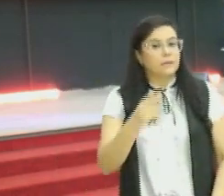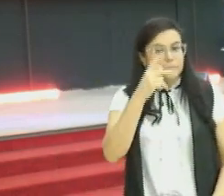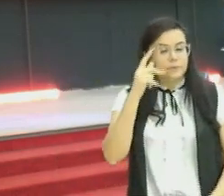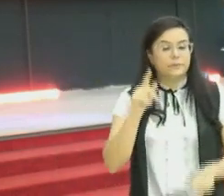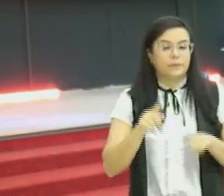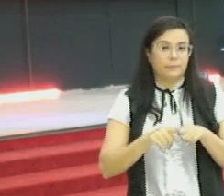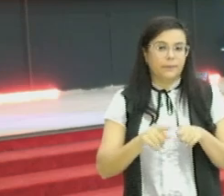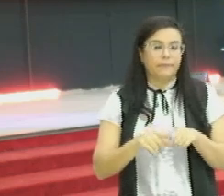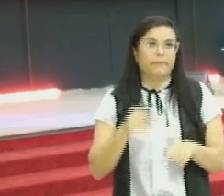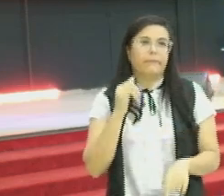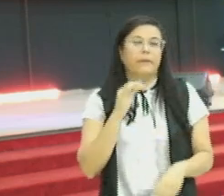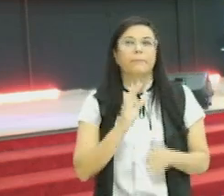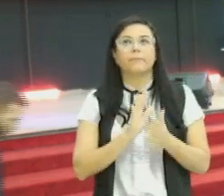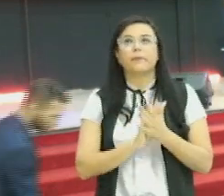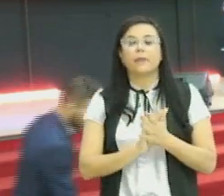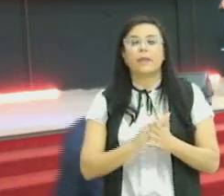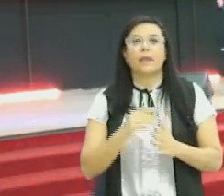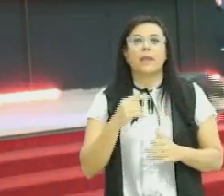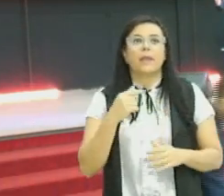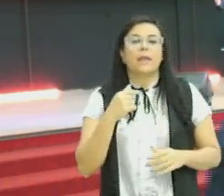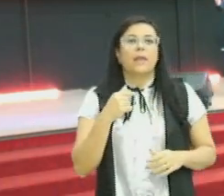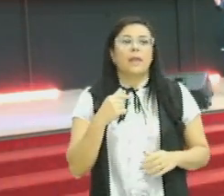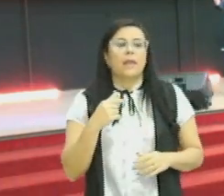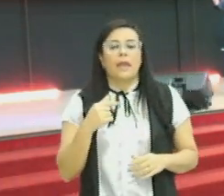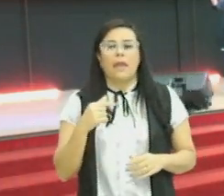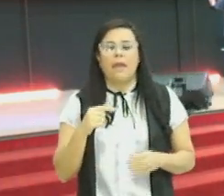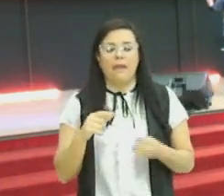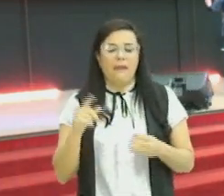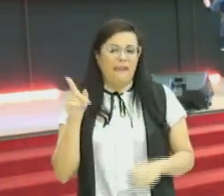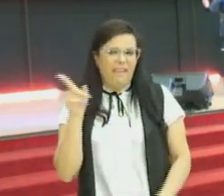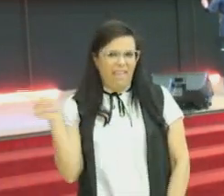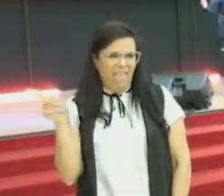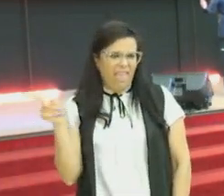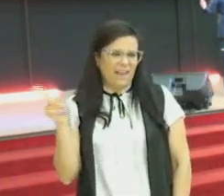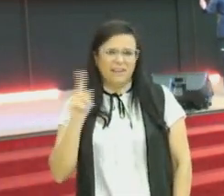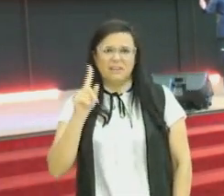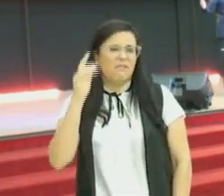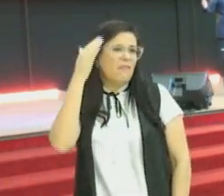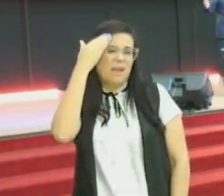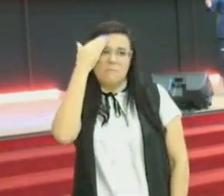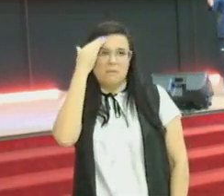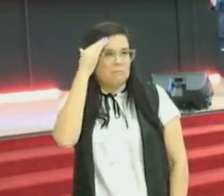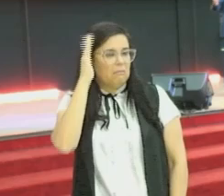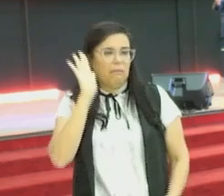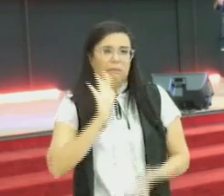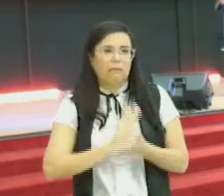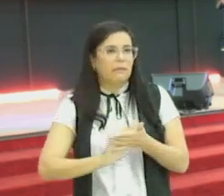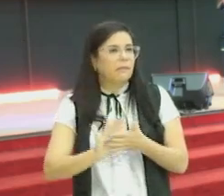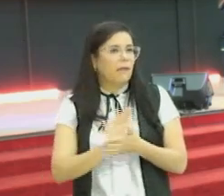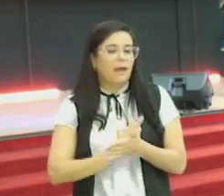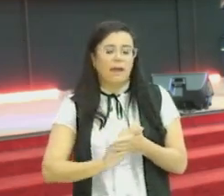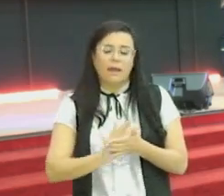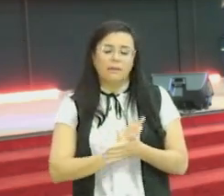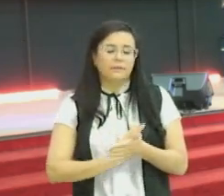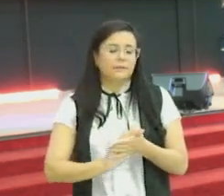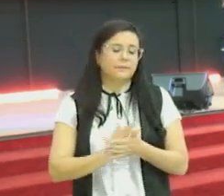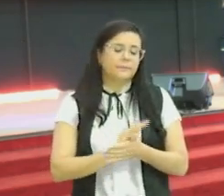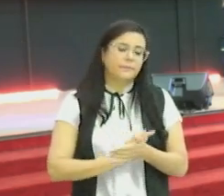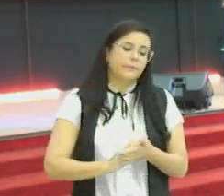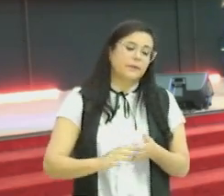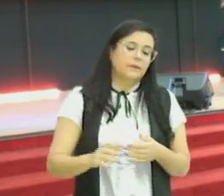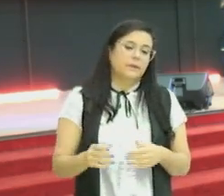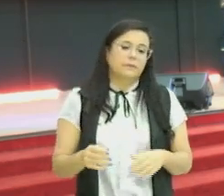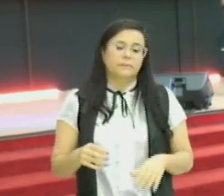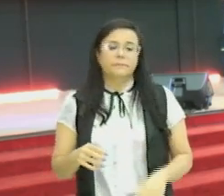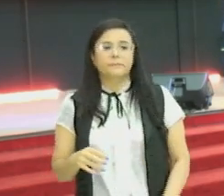para não pedir perdão: ela não vai me entender mesmo, pastor. Ele não vai me entender mesmo, então não adianta